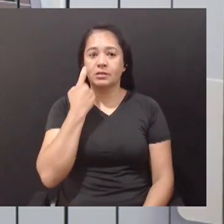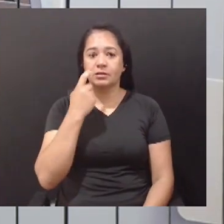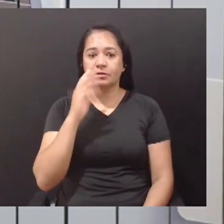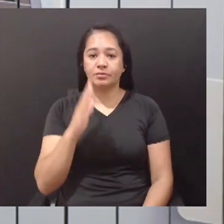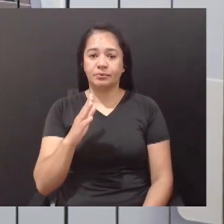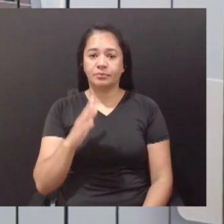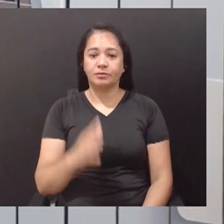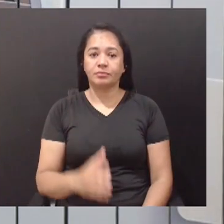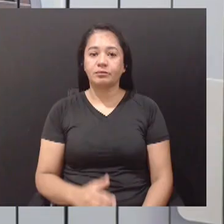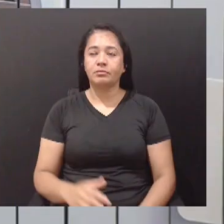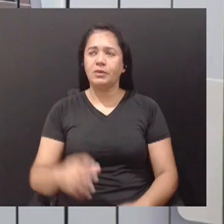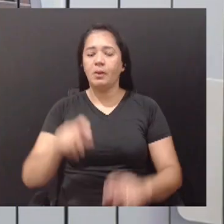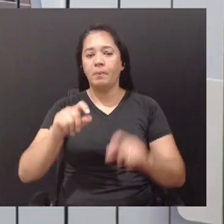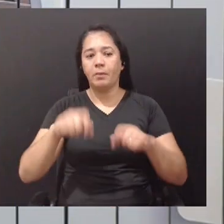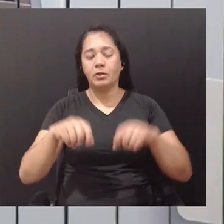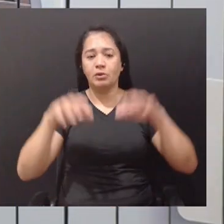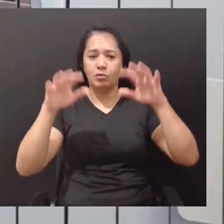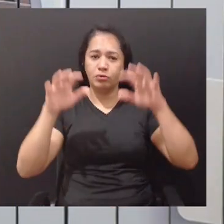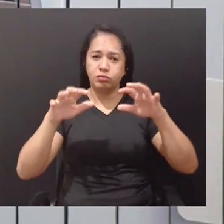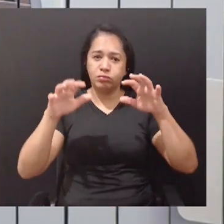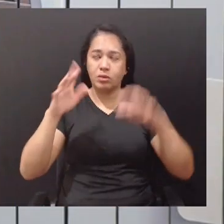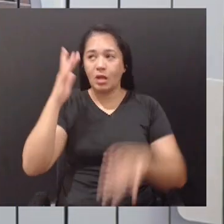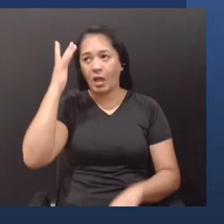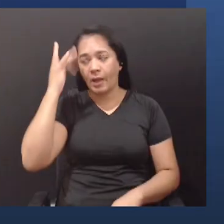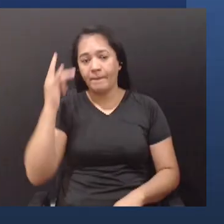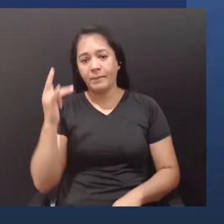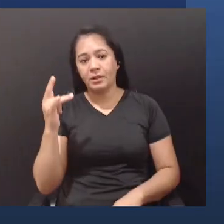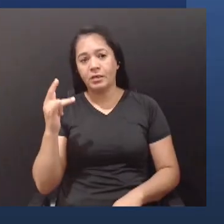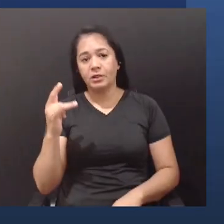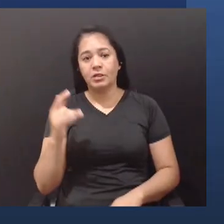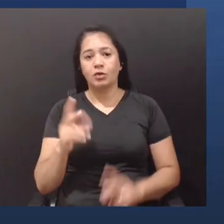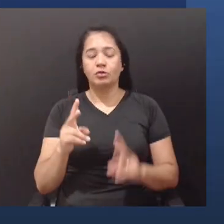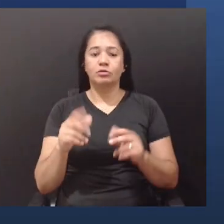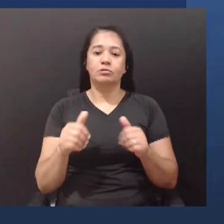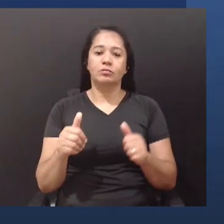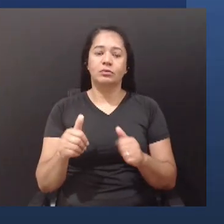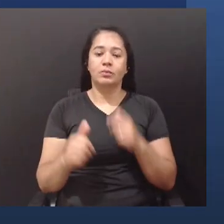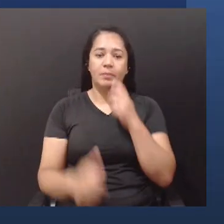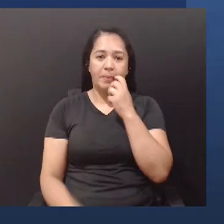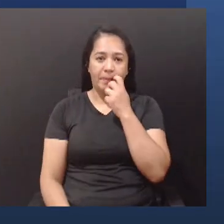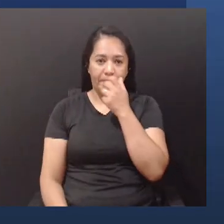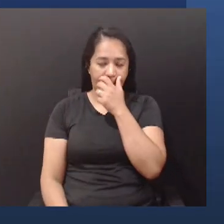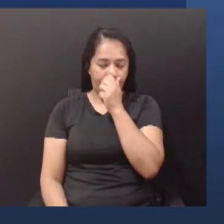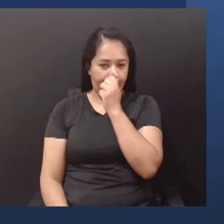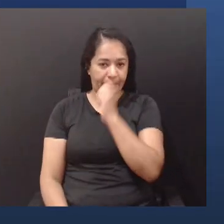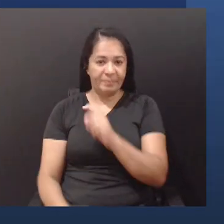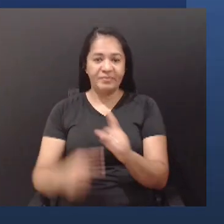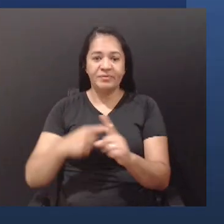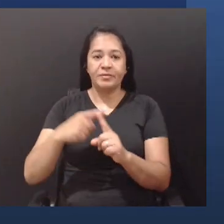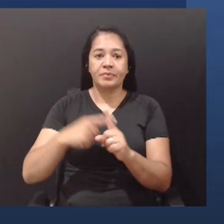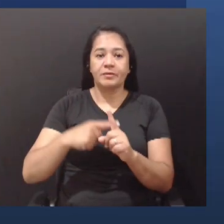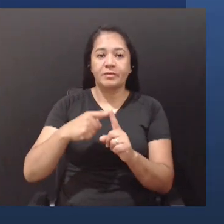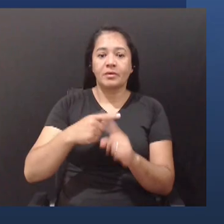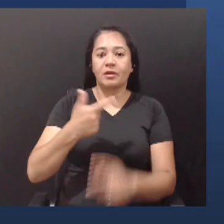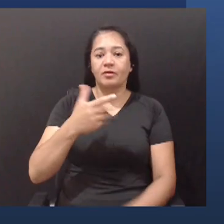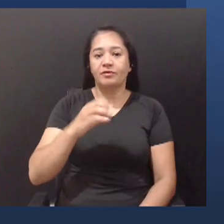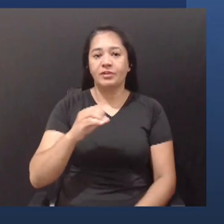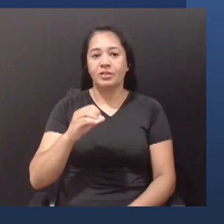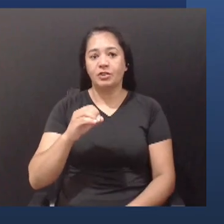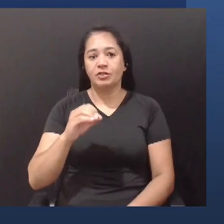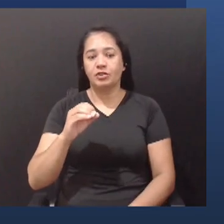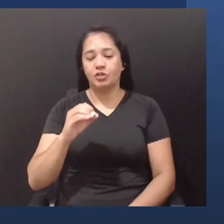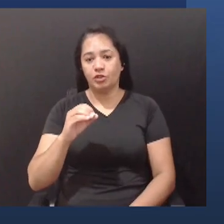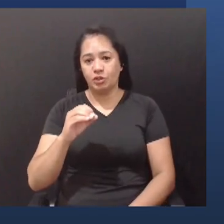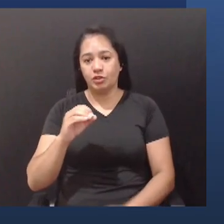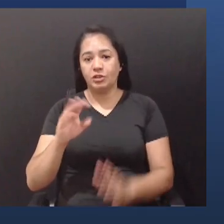previsão de chuva, amanhã o dia ainda deve ficar estável. Sobre as temperaturas, mínima de 20 graus, já é uma mínima